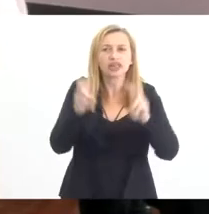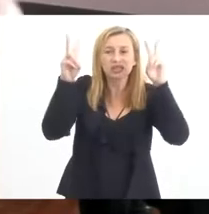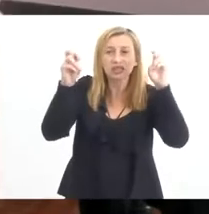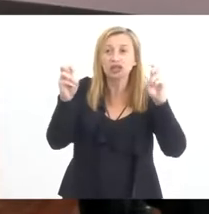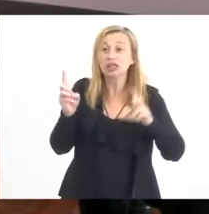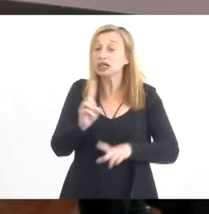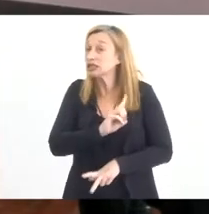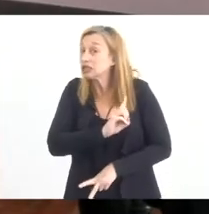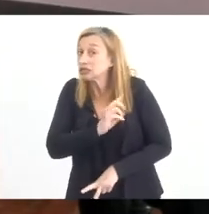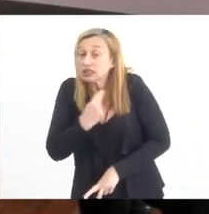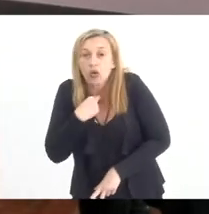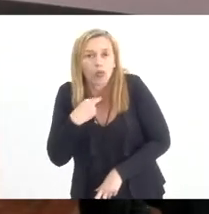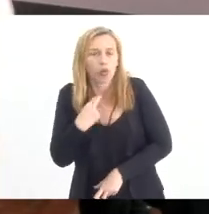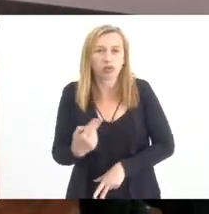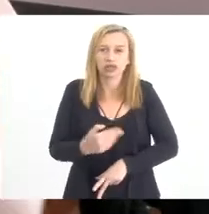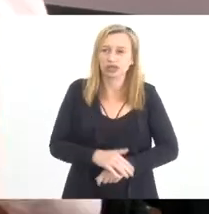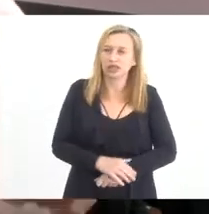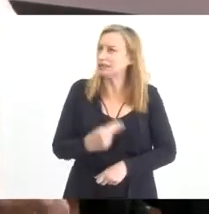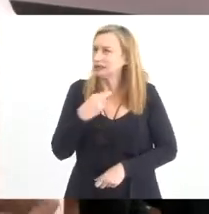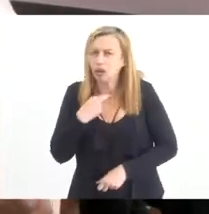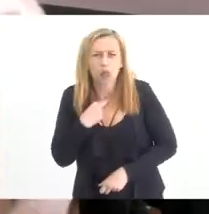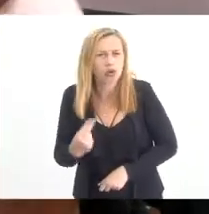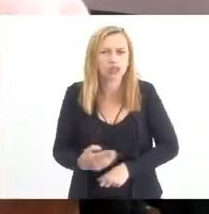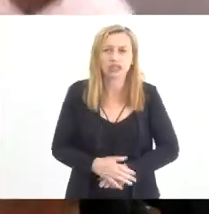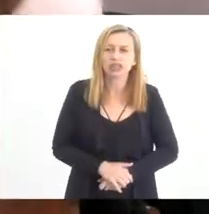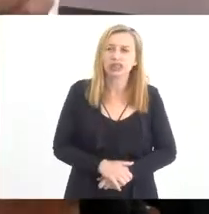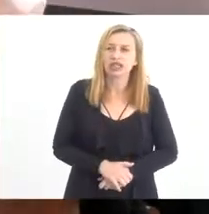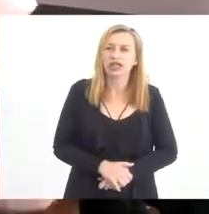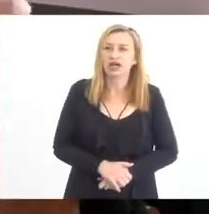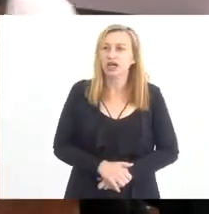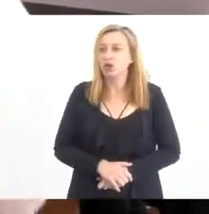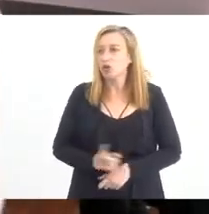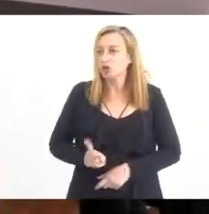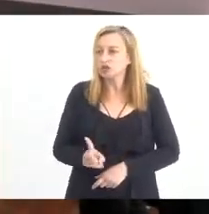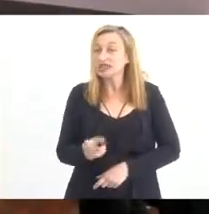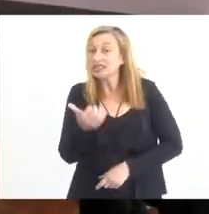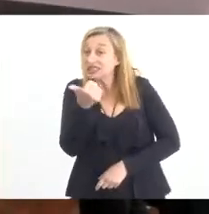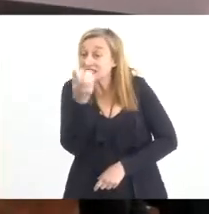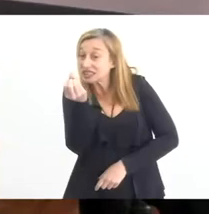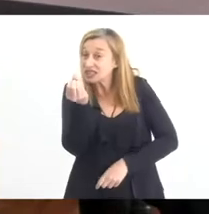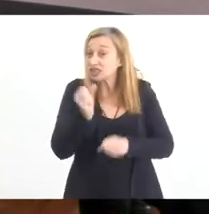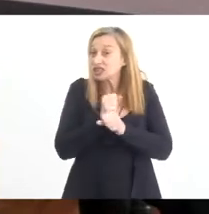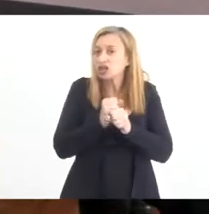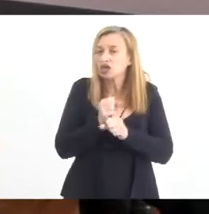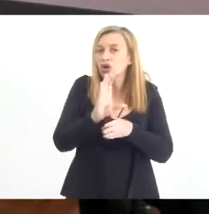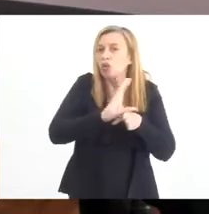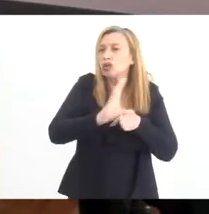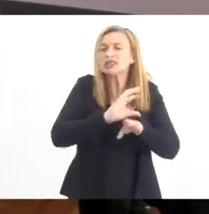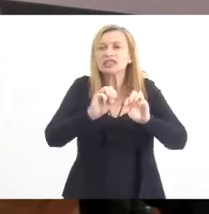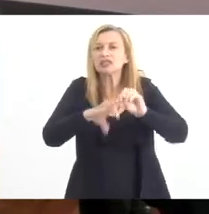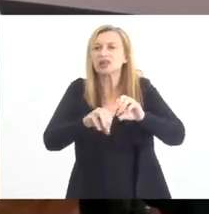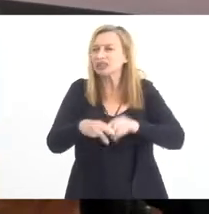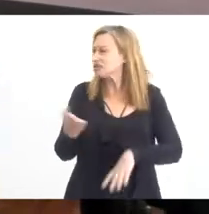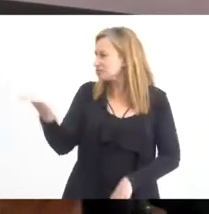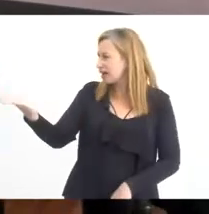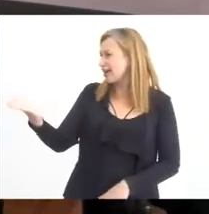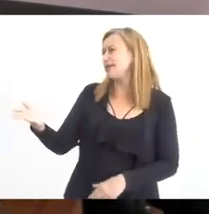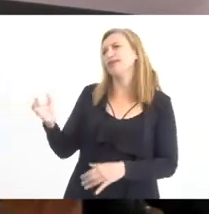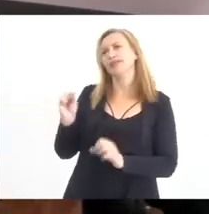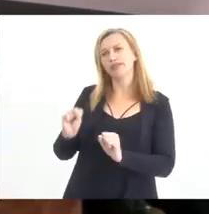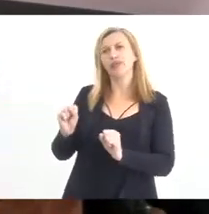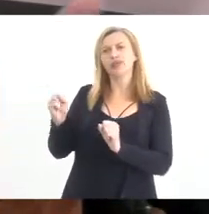que não dá, o que não dá é para ficar 16 anos. O Conselho de Educação está aí, pode me